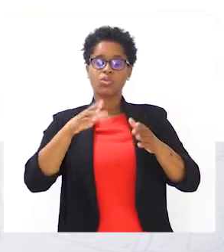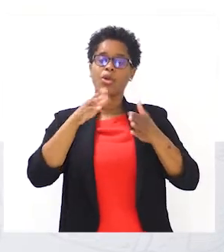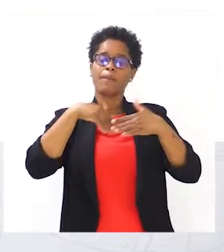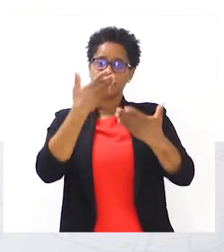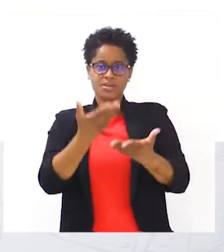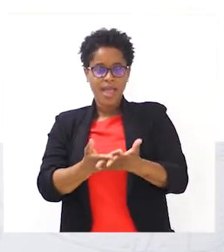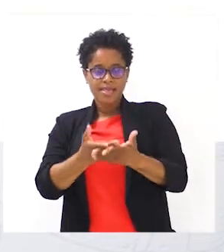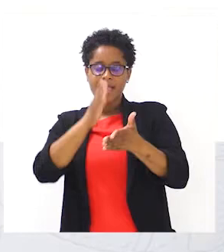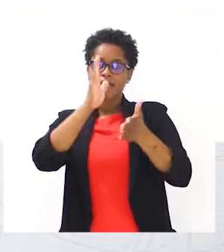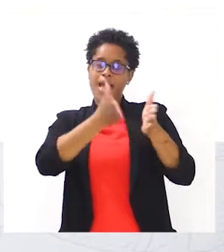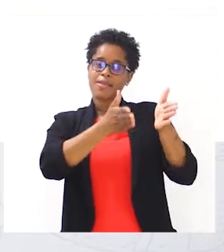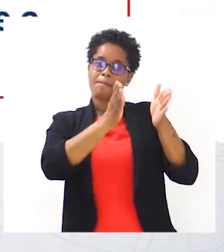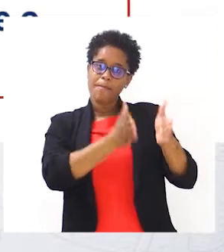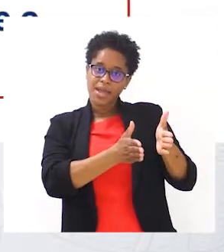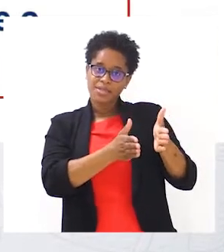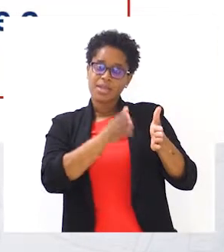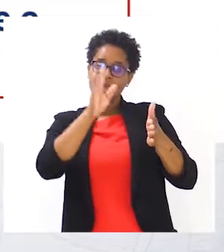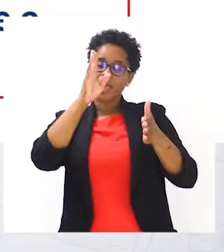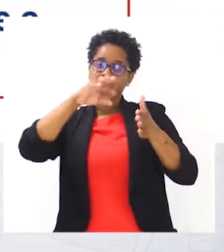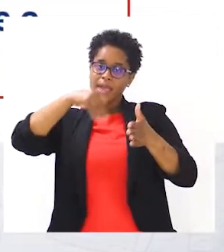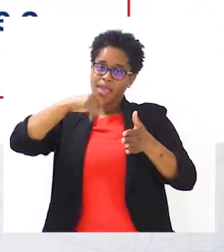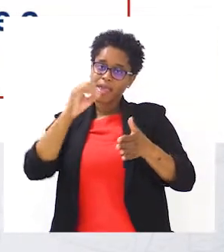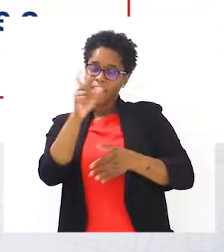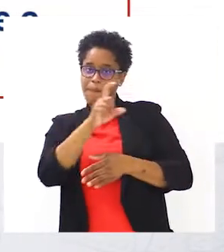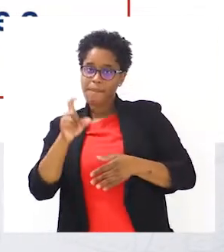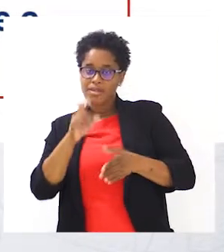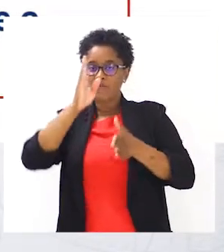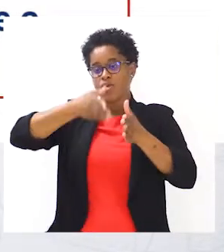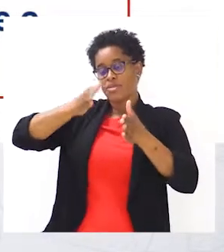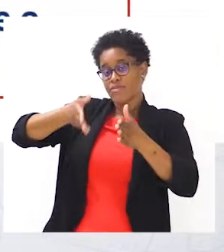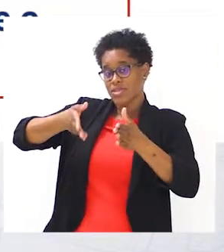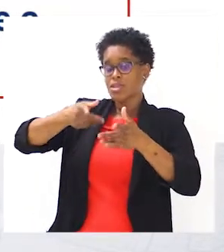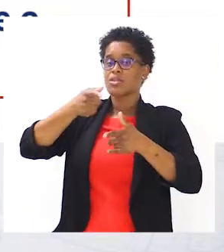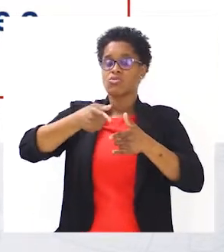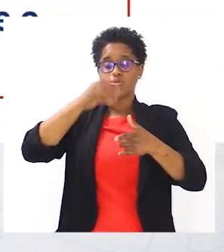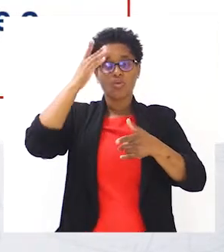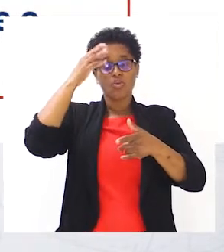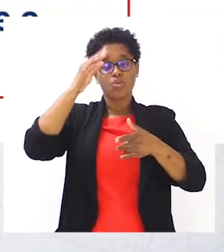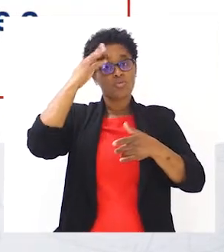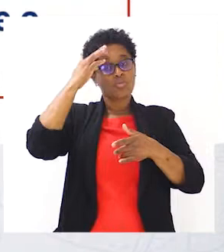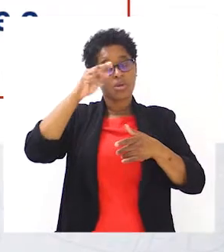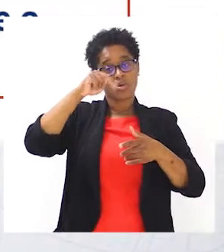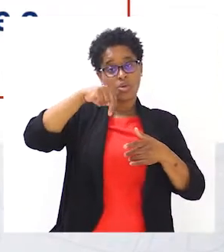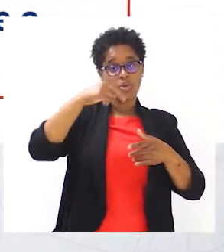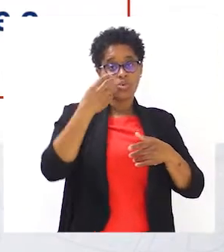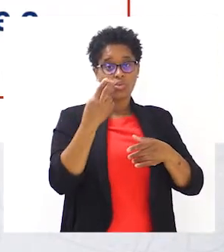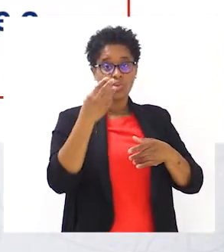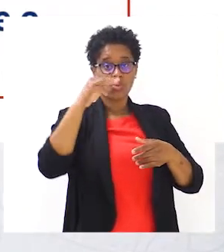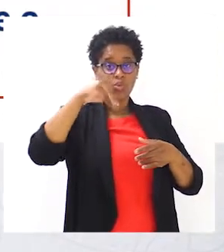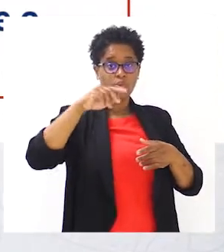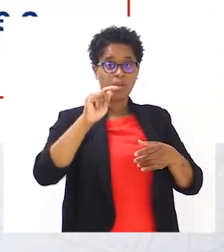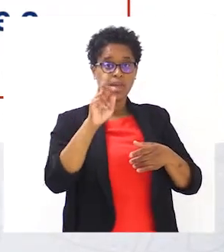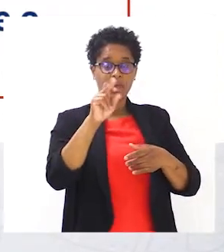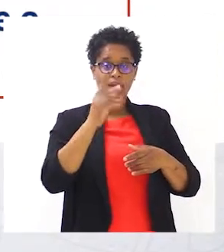foi dividida. E o numerador representa a